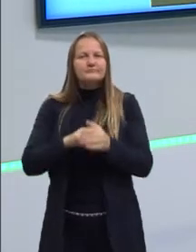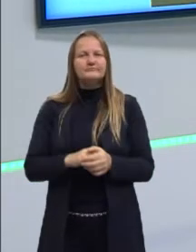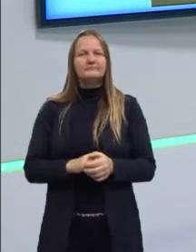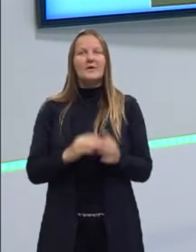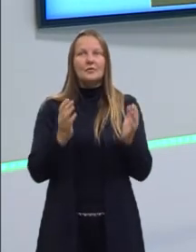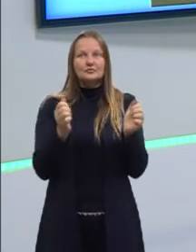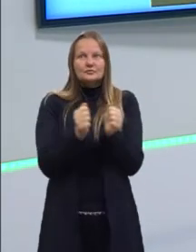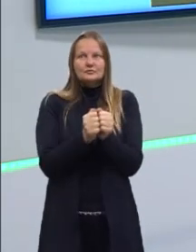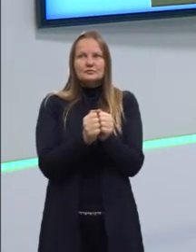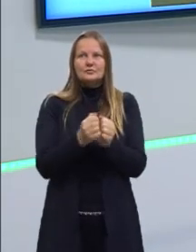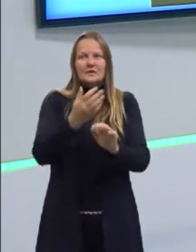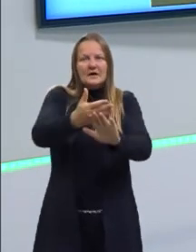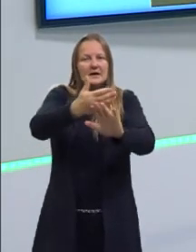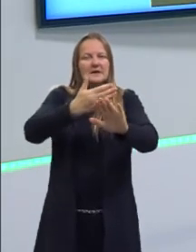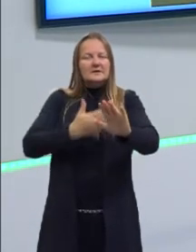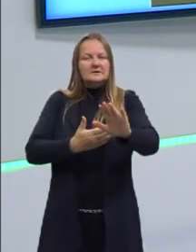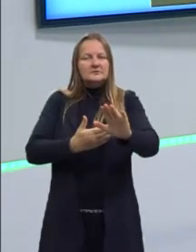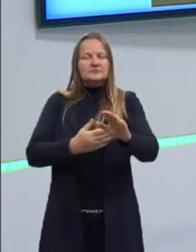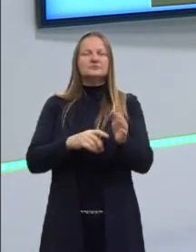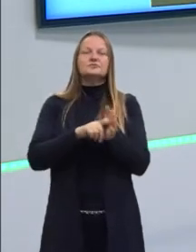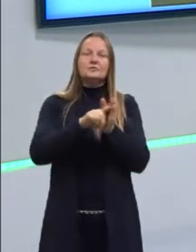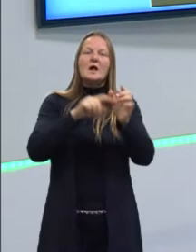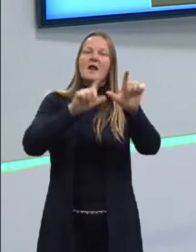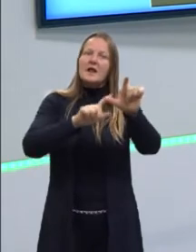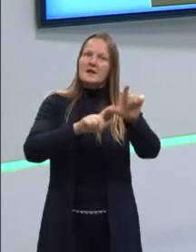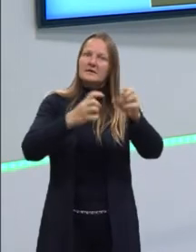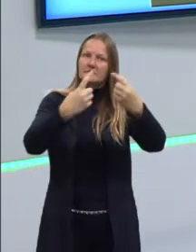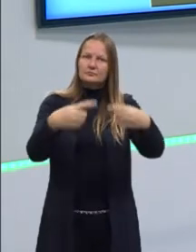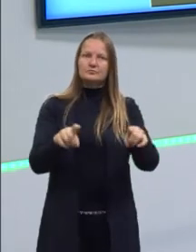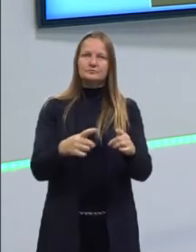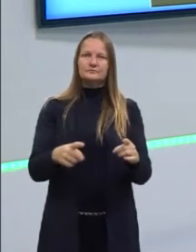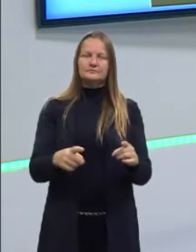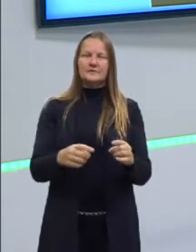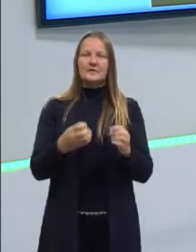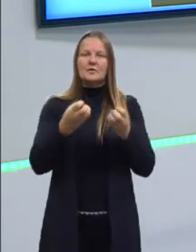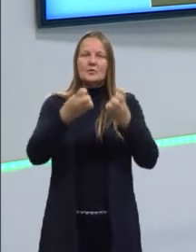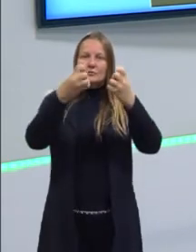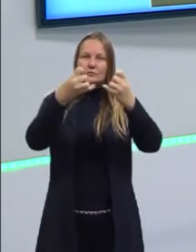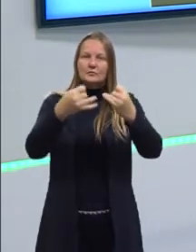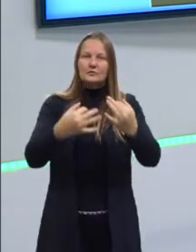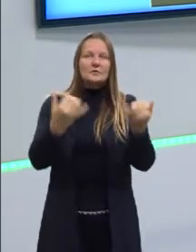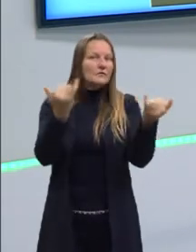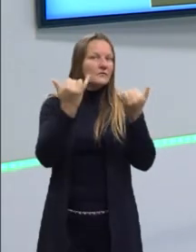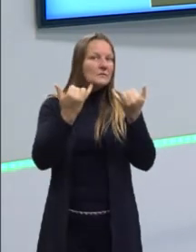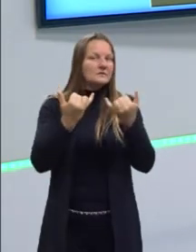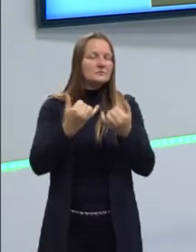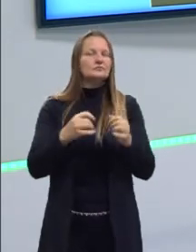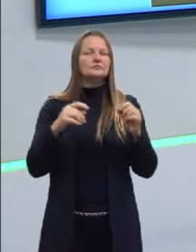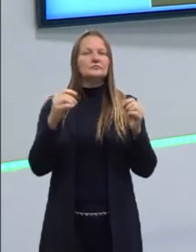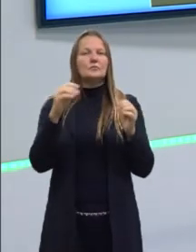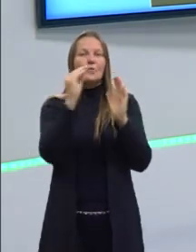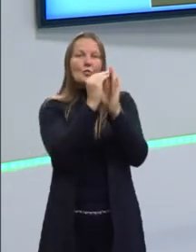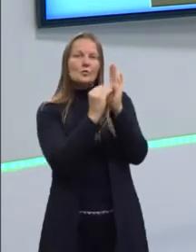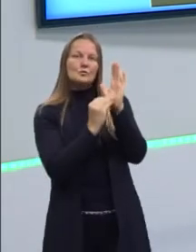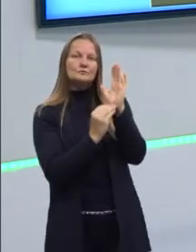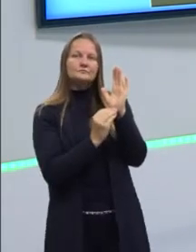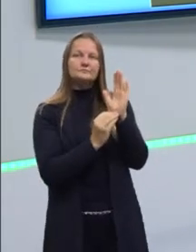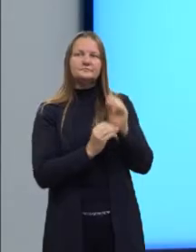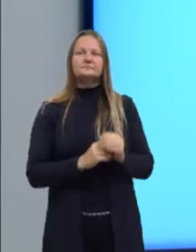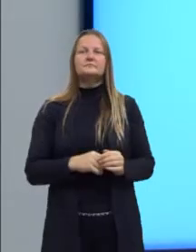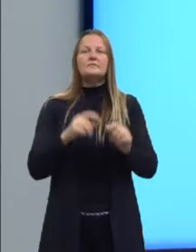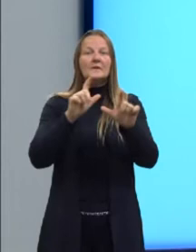vocês antes de começar análise da letra propriamente dita eu quero trazer algumas informações aí sobre ela